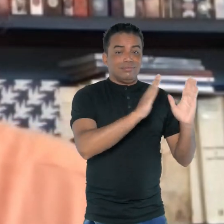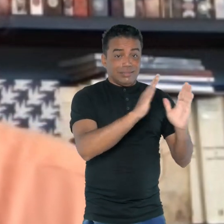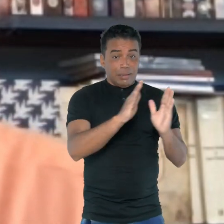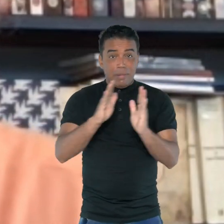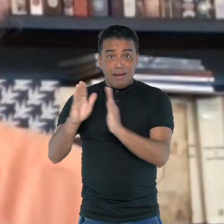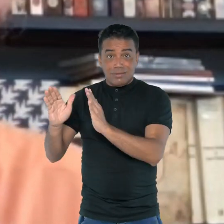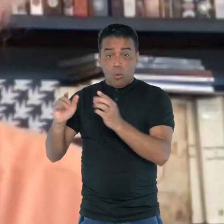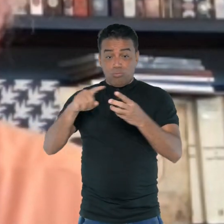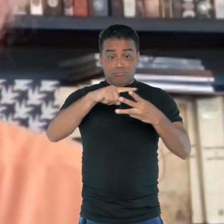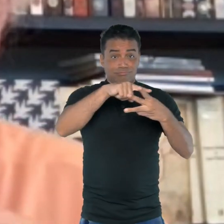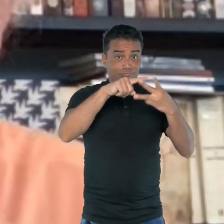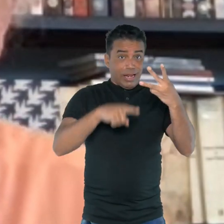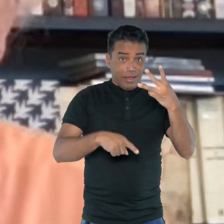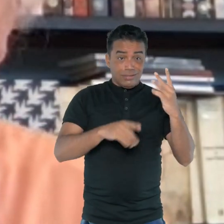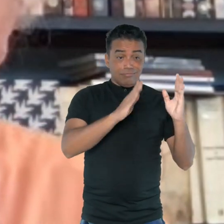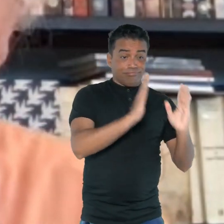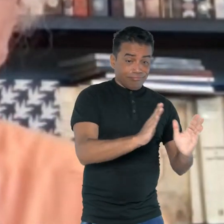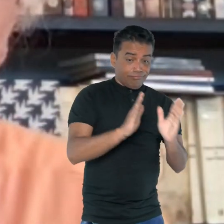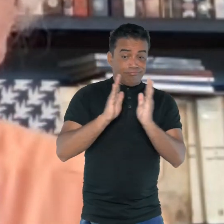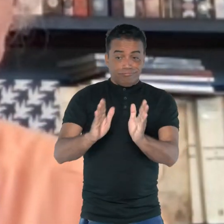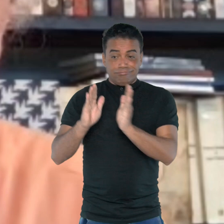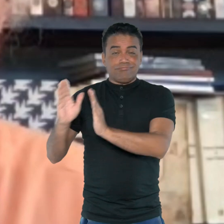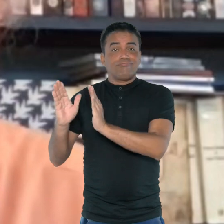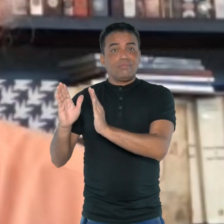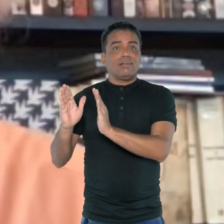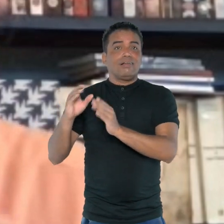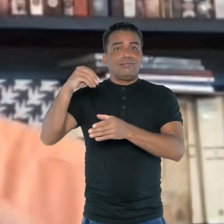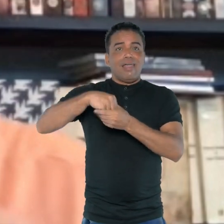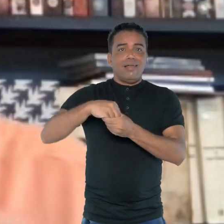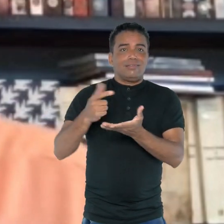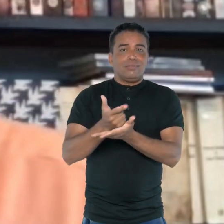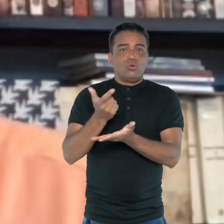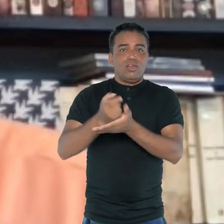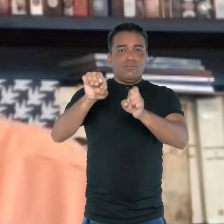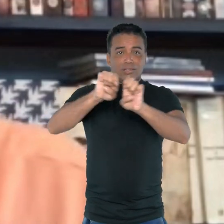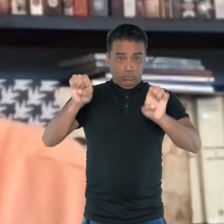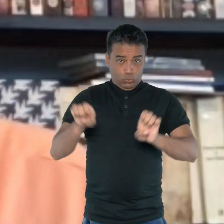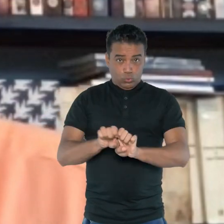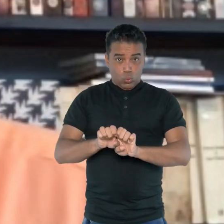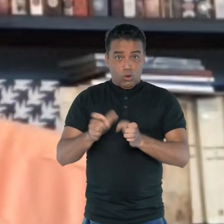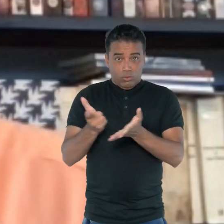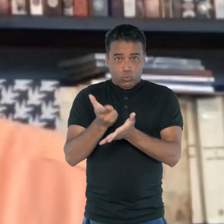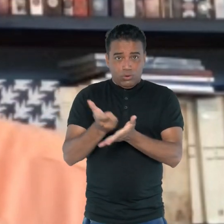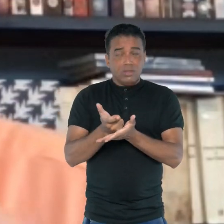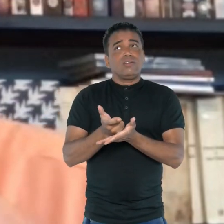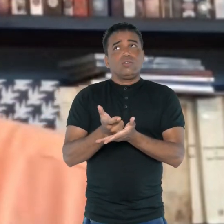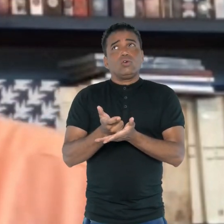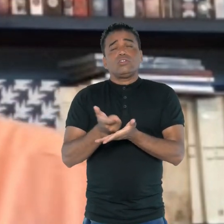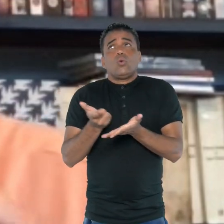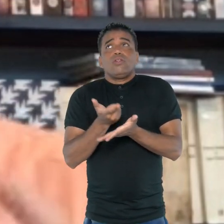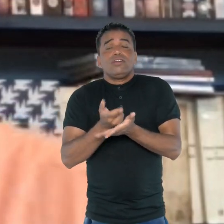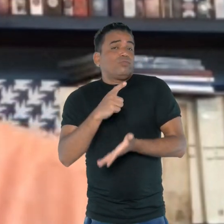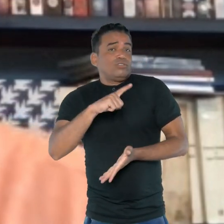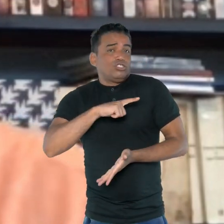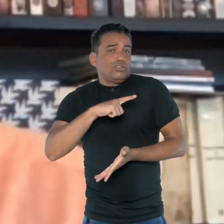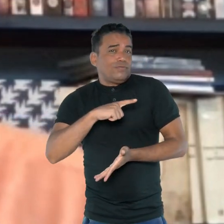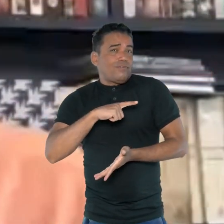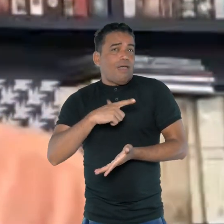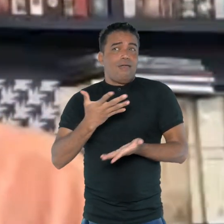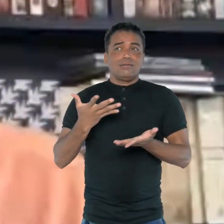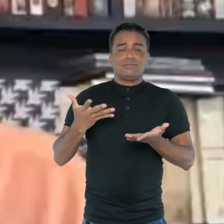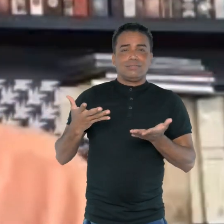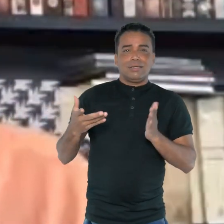são 3 divisões, que é de fazer com que o livro tivesse uma